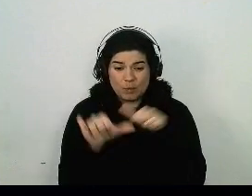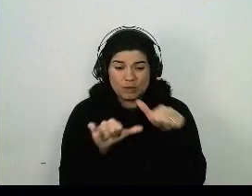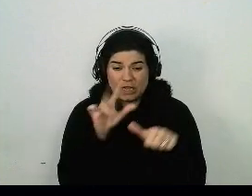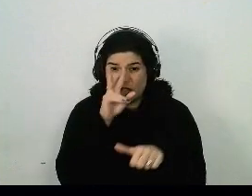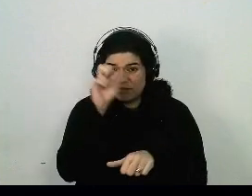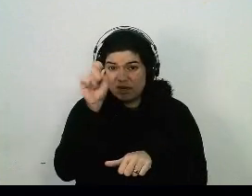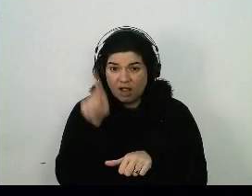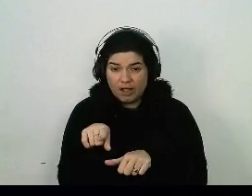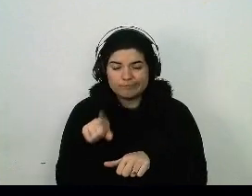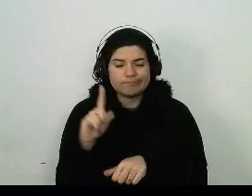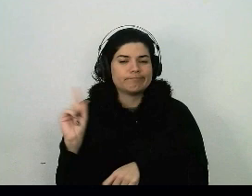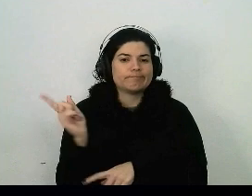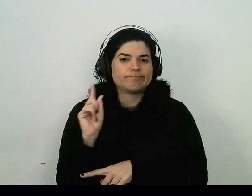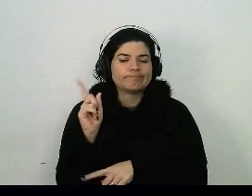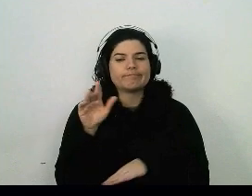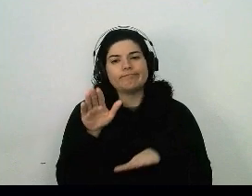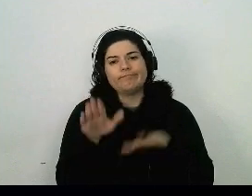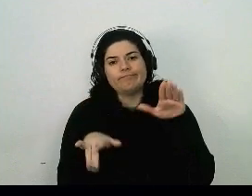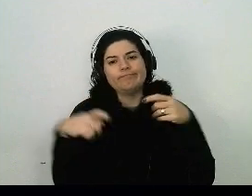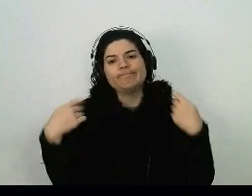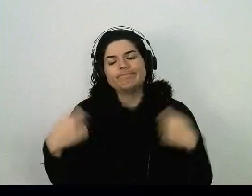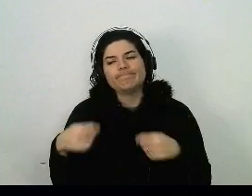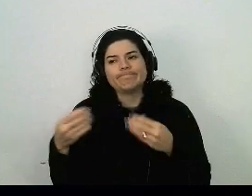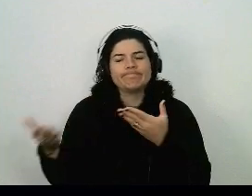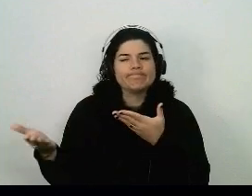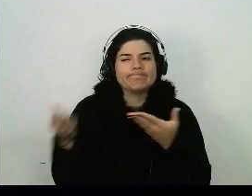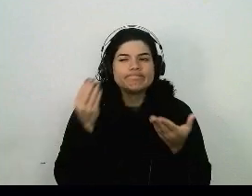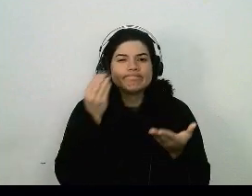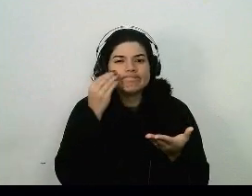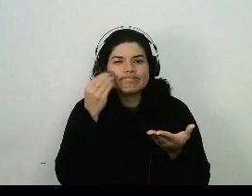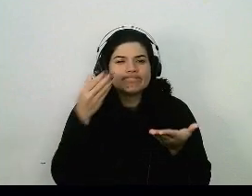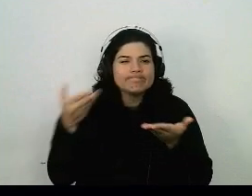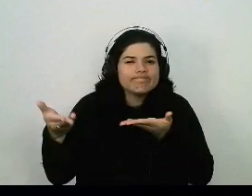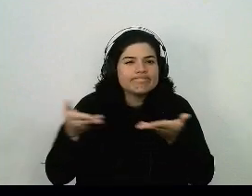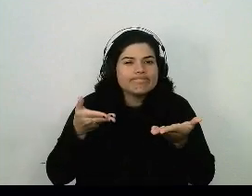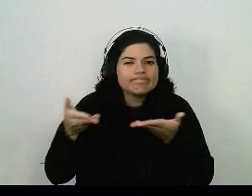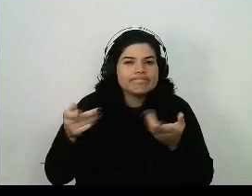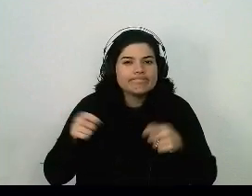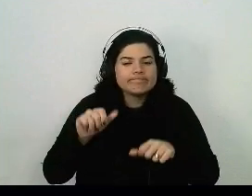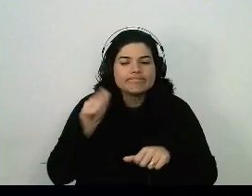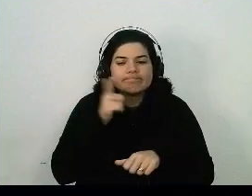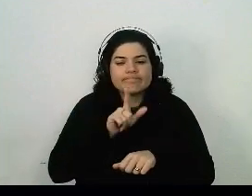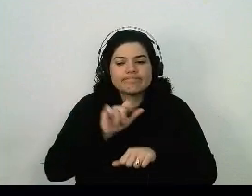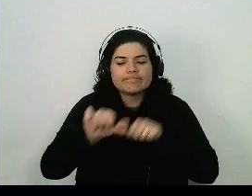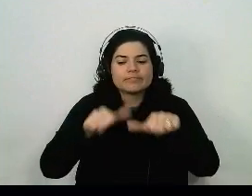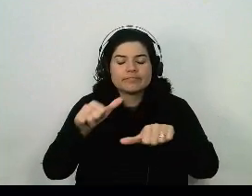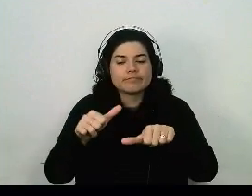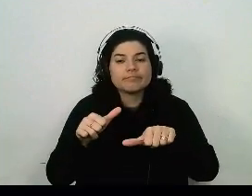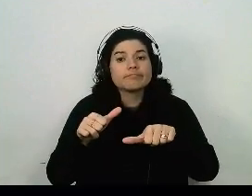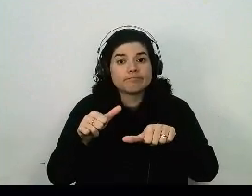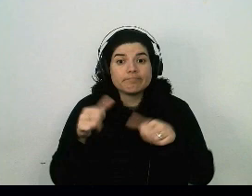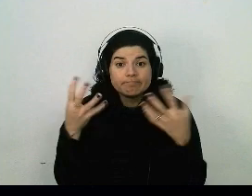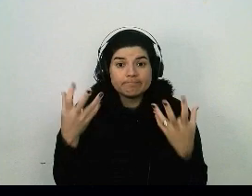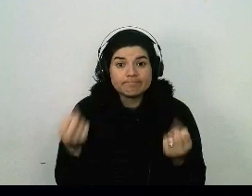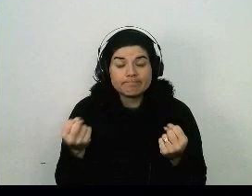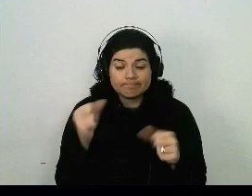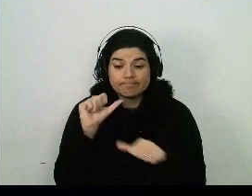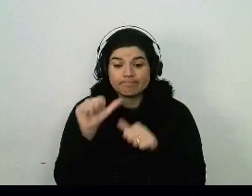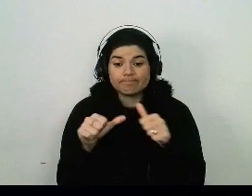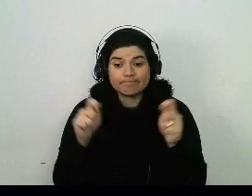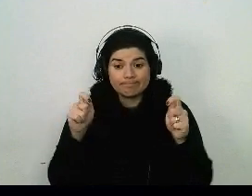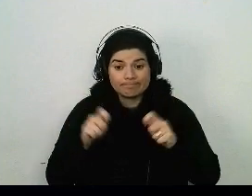vezes a gente tem que jogar um jogo de tomar lá da cá para a gente conseguir fazer uma transformação E aí naquela hora que a gente topa ceder um pouco